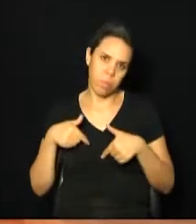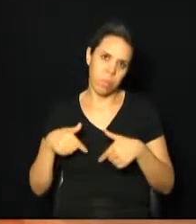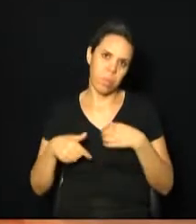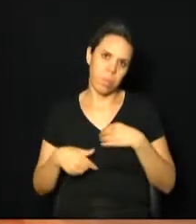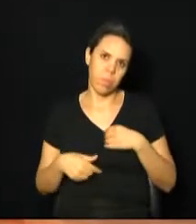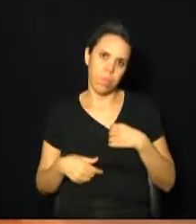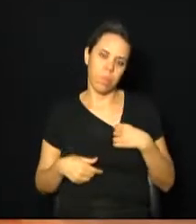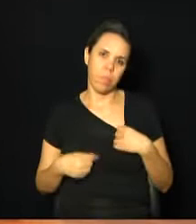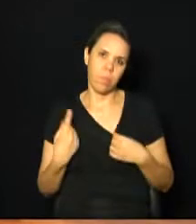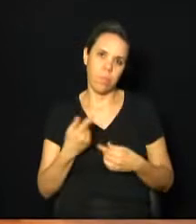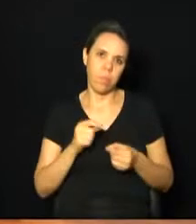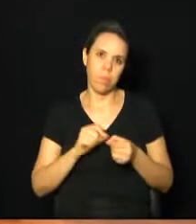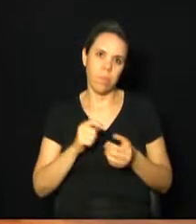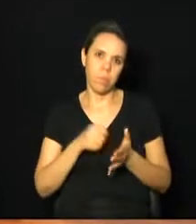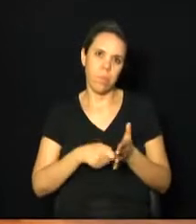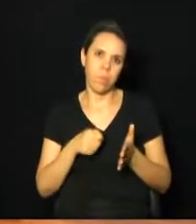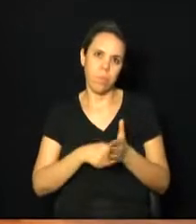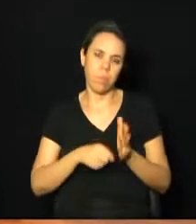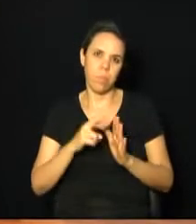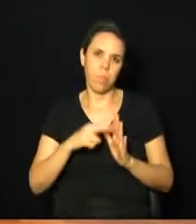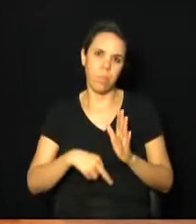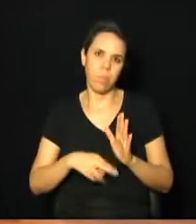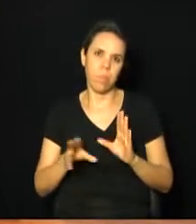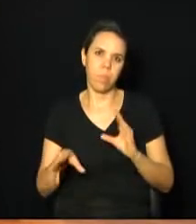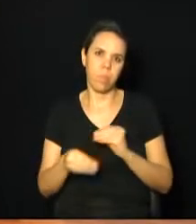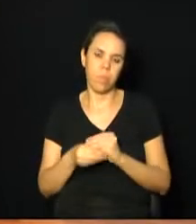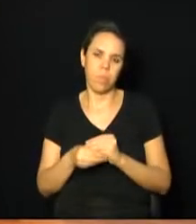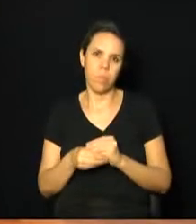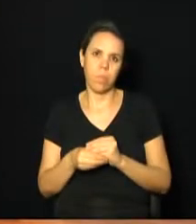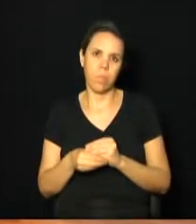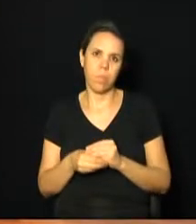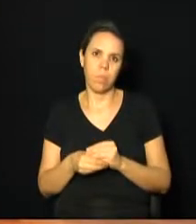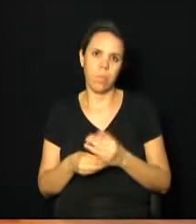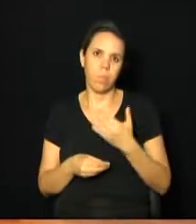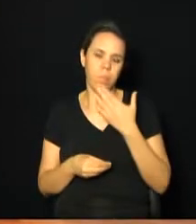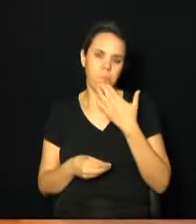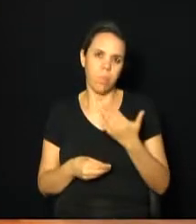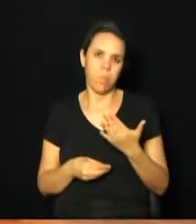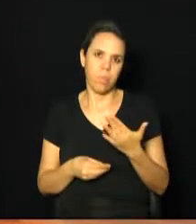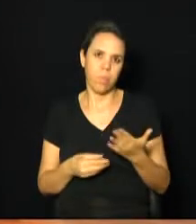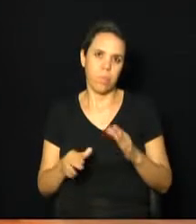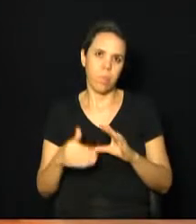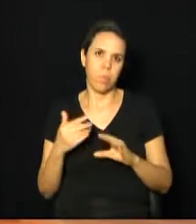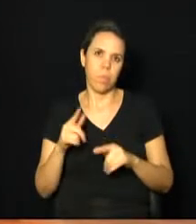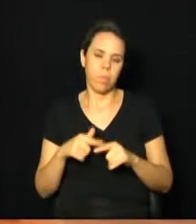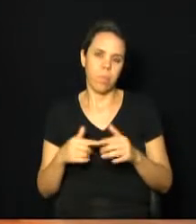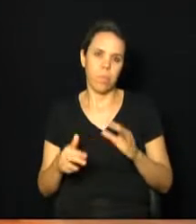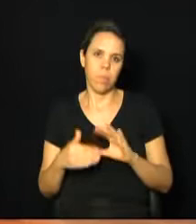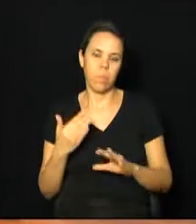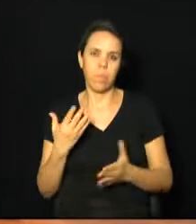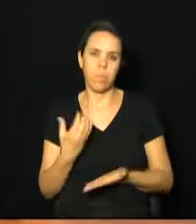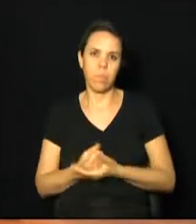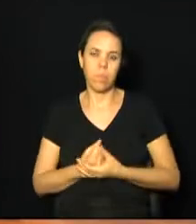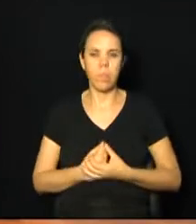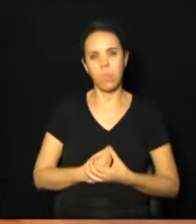público. Mas a gente vai fazer um relatório, encaminhamento e... A gente tem recebido muito material, mas assim,